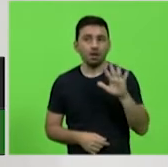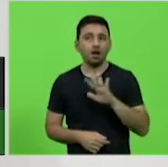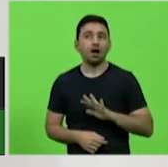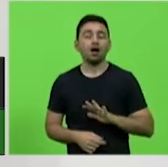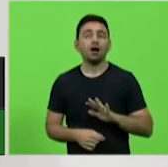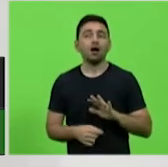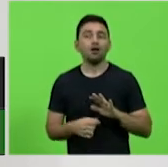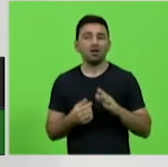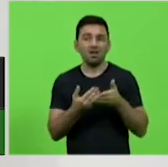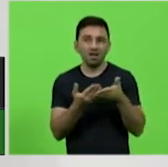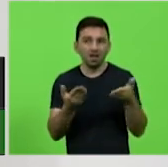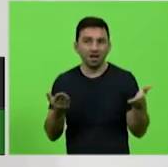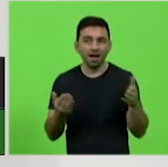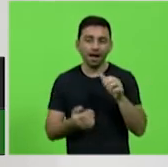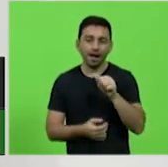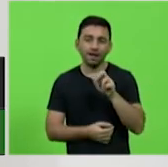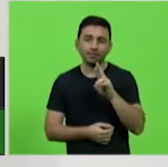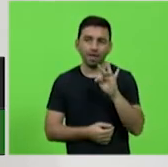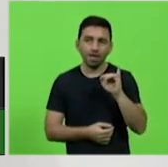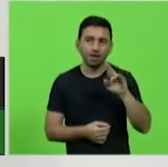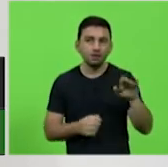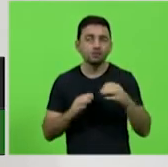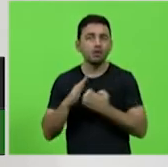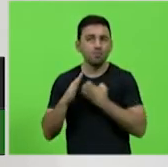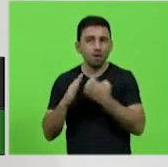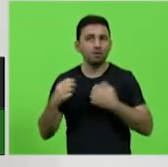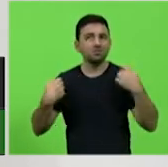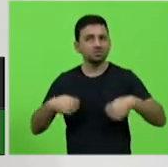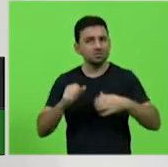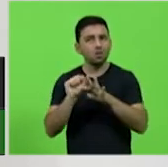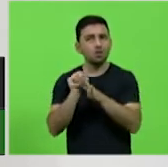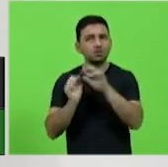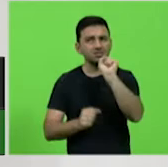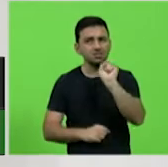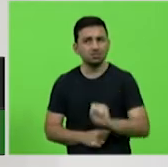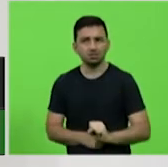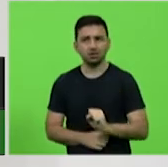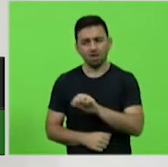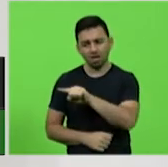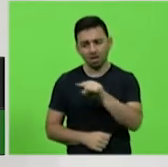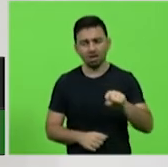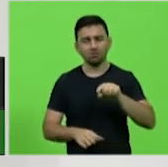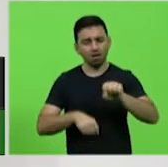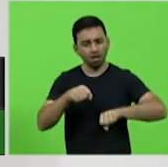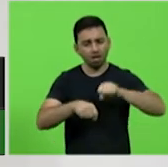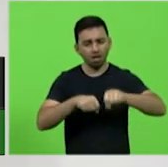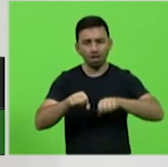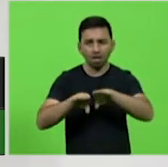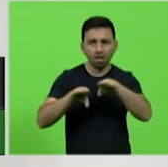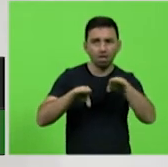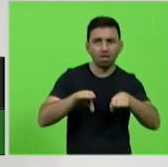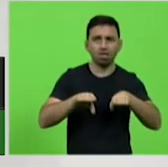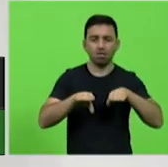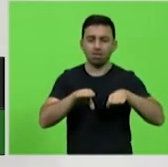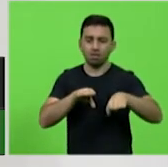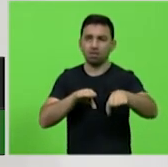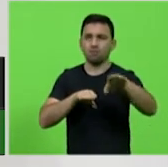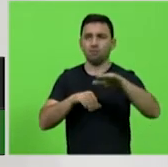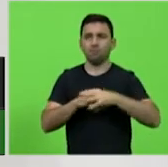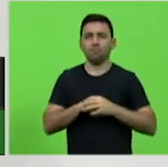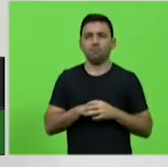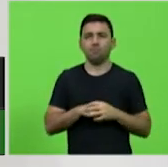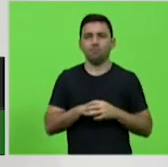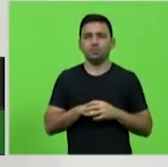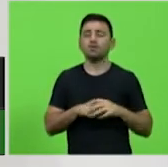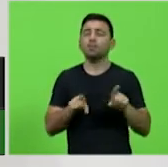Arteris têm que dar segurança sim aos ciclistas que trafegam no acostamento. Assim como o governo